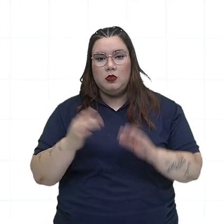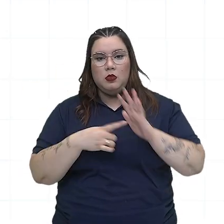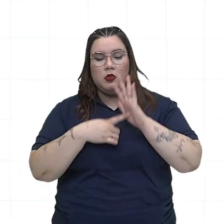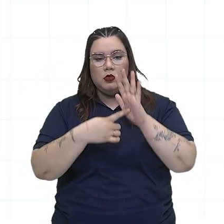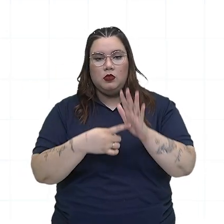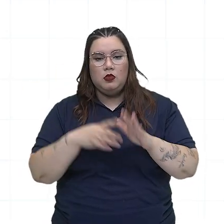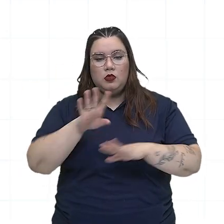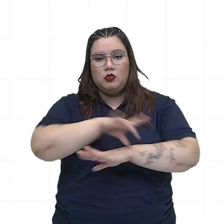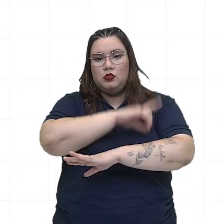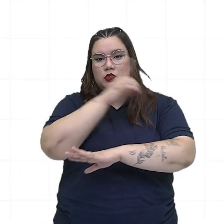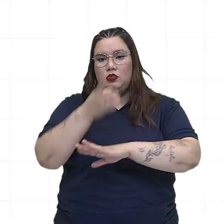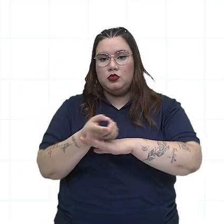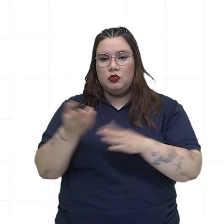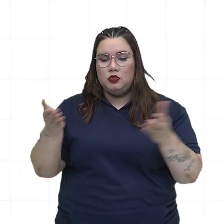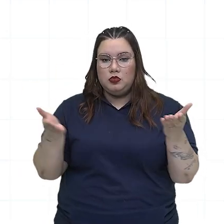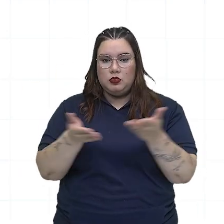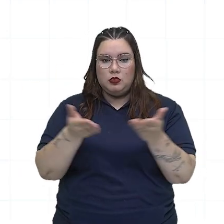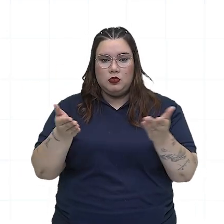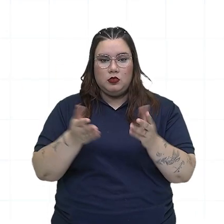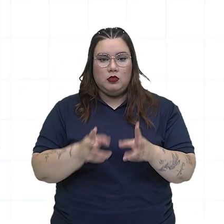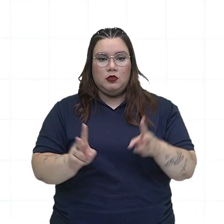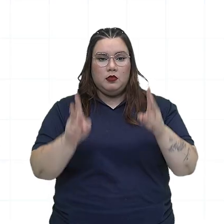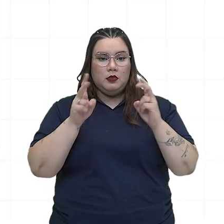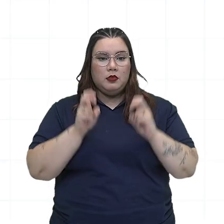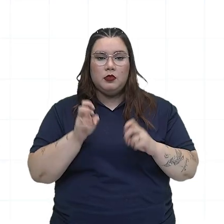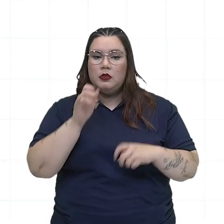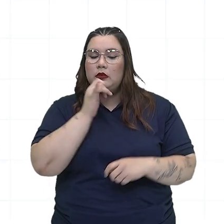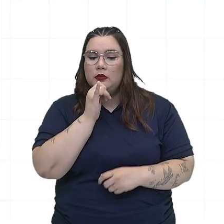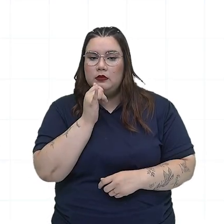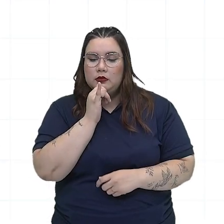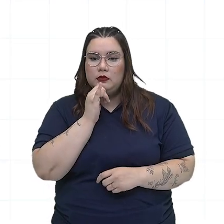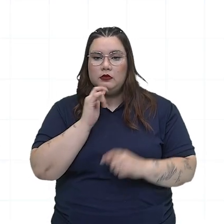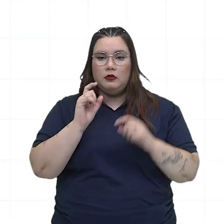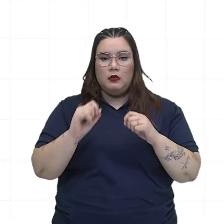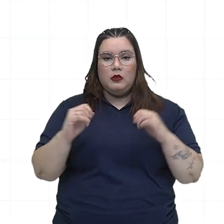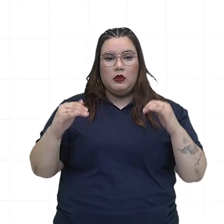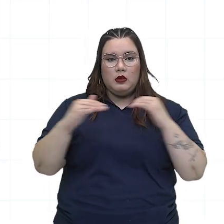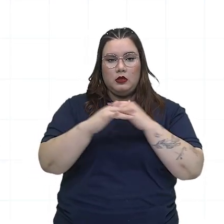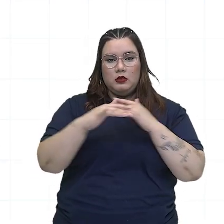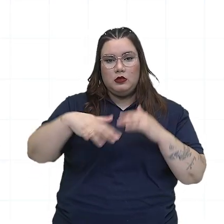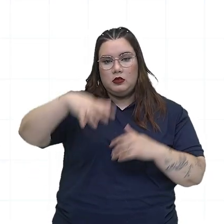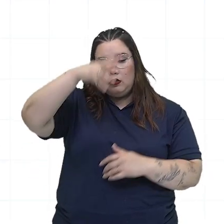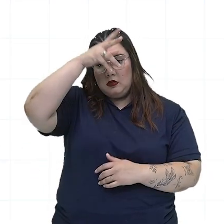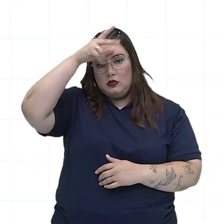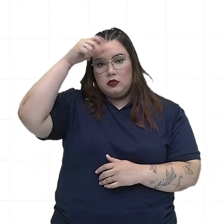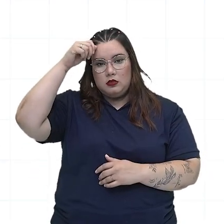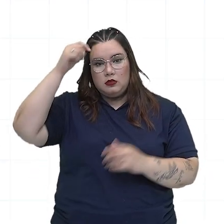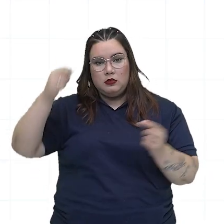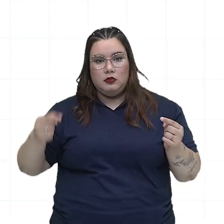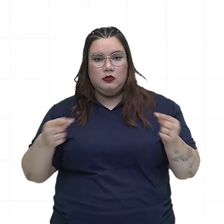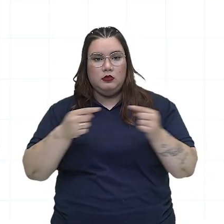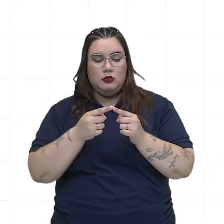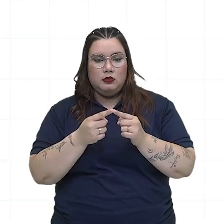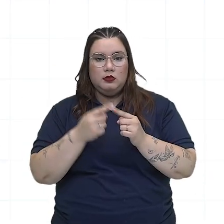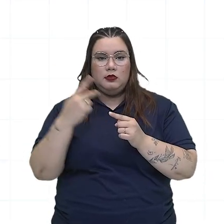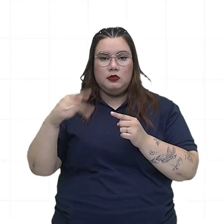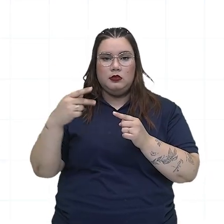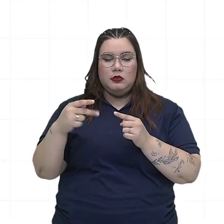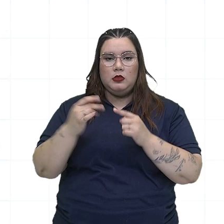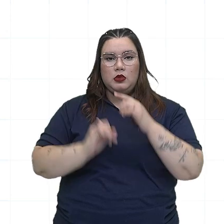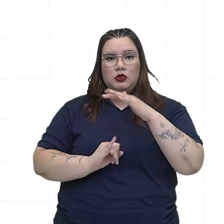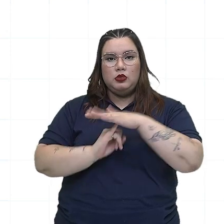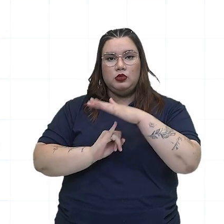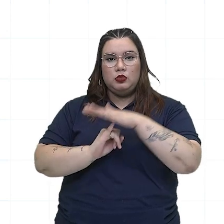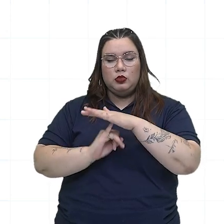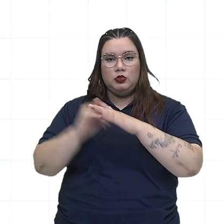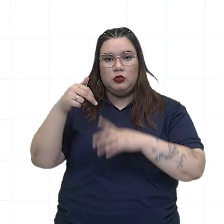previsões para o dia de hoje. Observem, por exemplo, que na cidade de Manaus, de acordo com as previsões